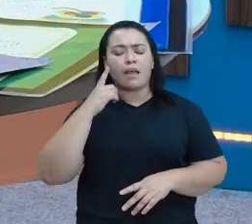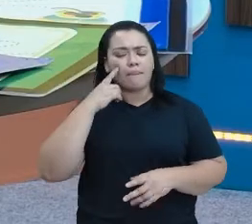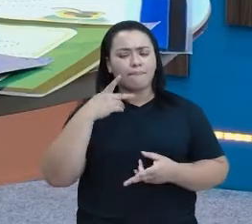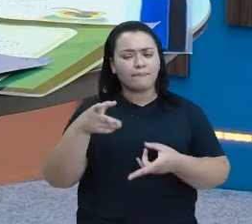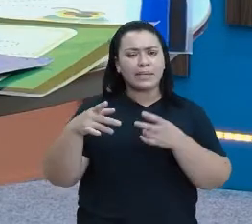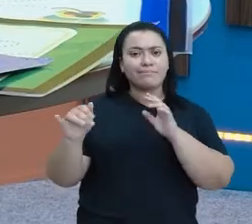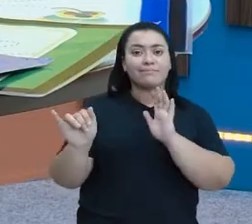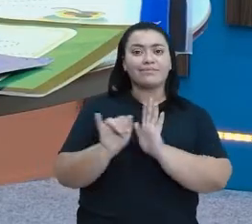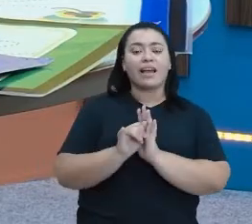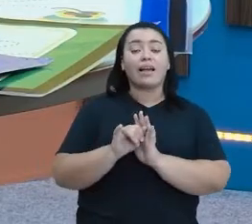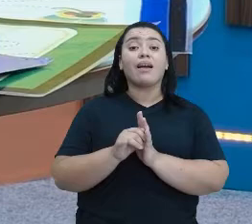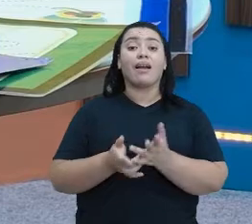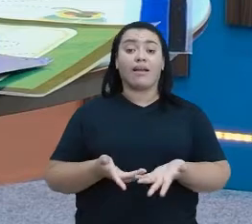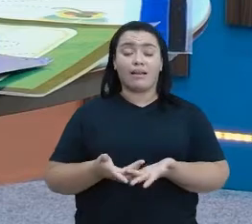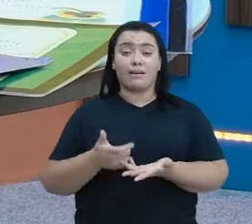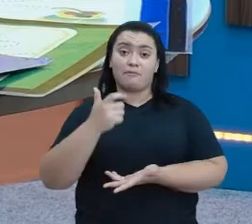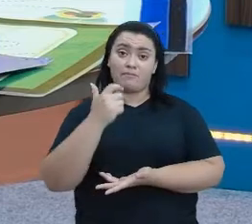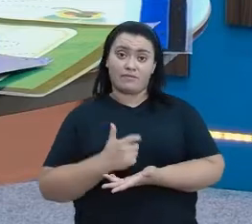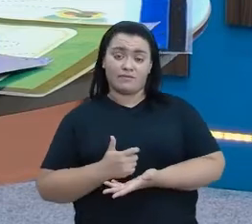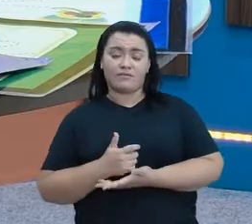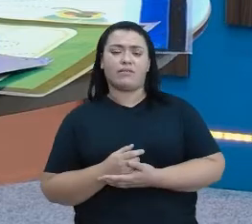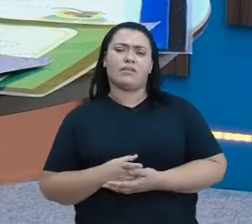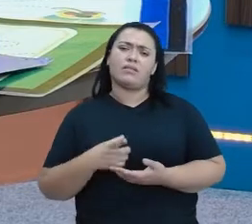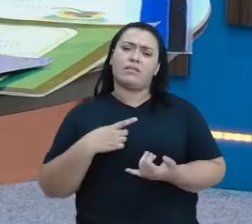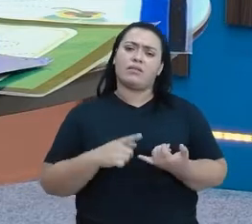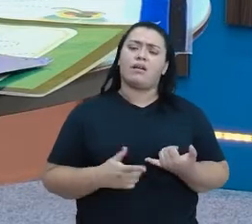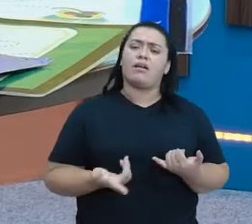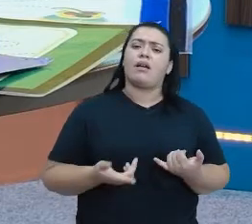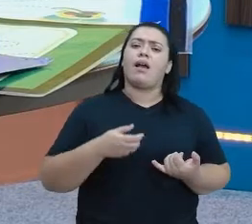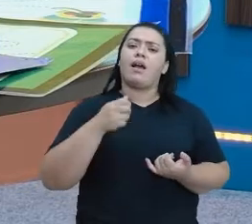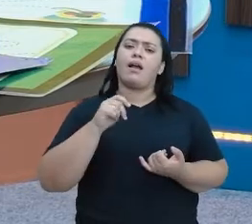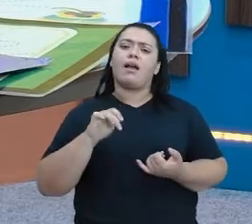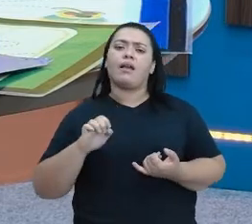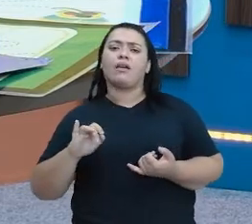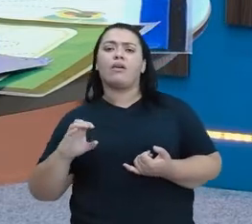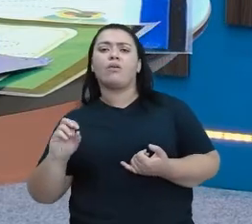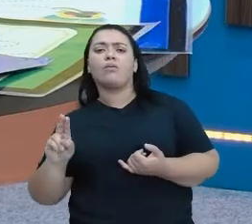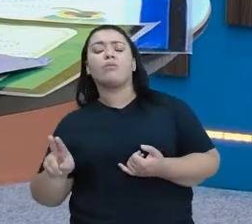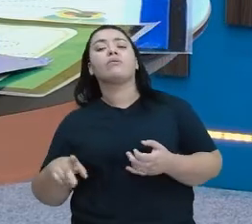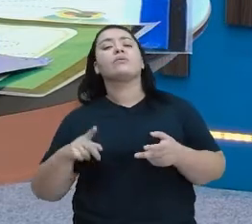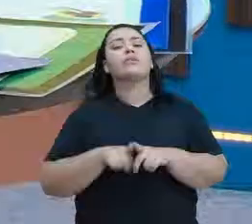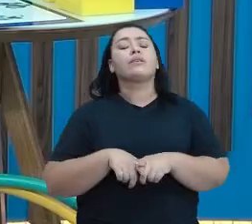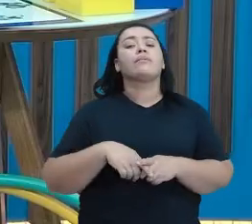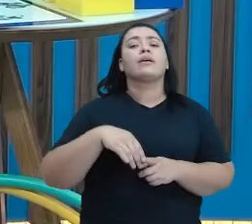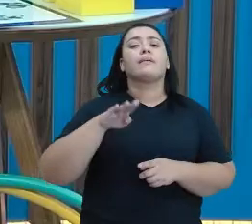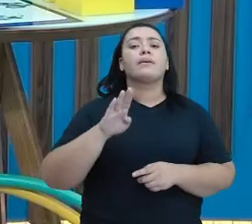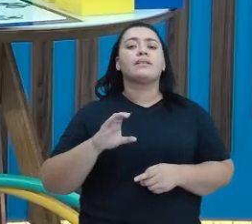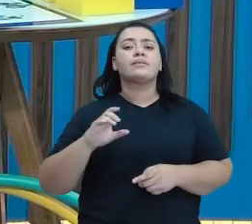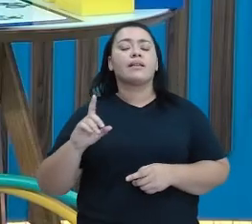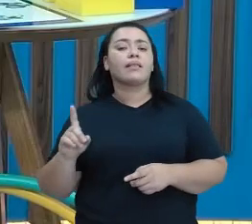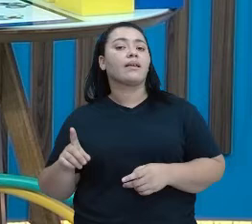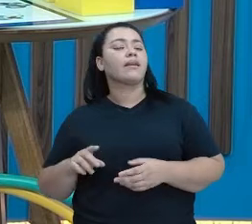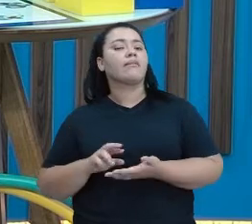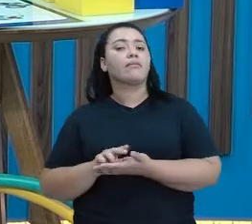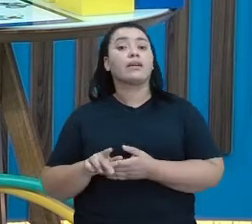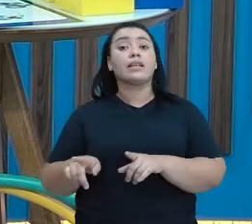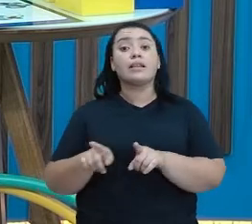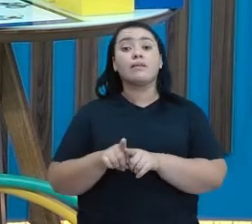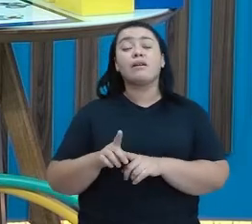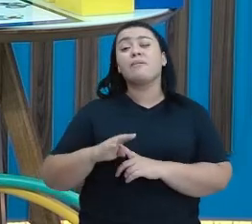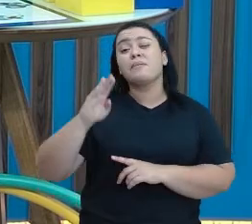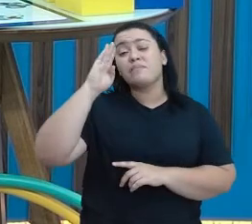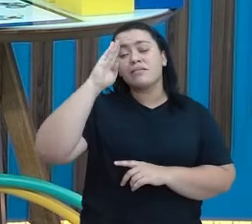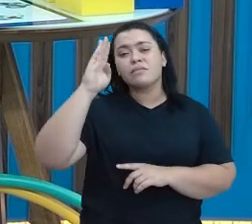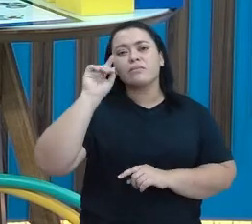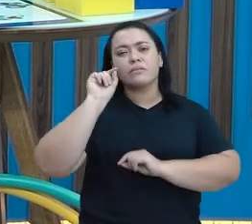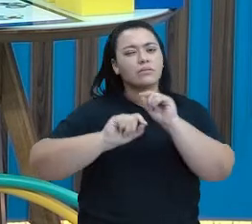identidade para a pessoa. Então, aqui você pode trabalhar as vogais, pode trabalhar consoantes e, principalmente, trabalhar